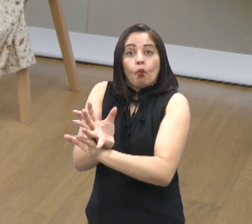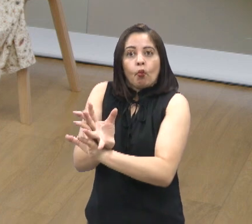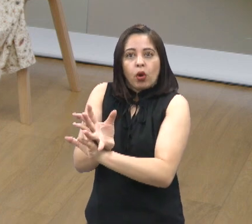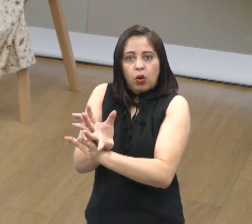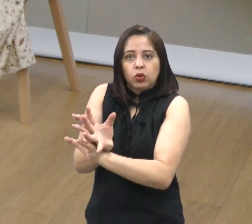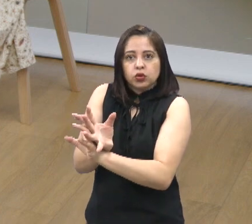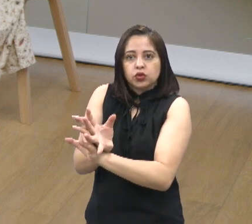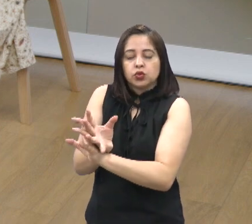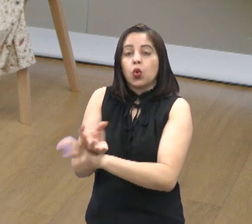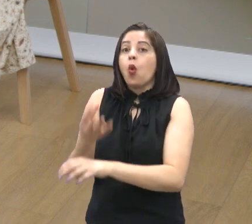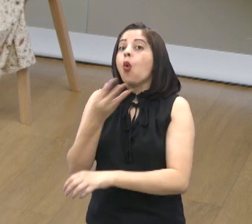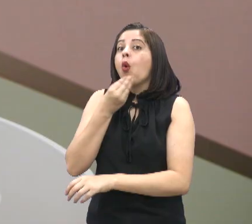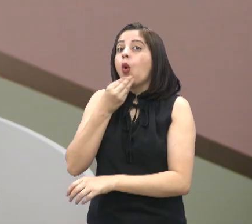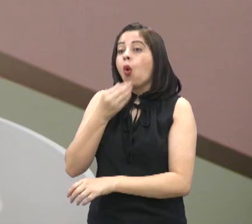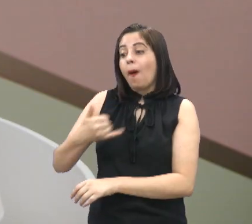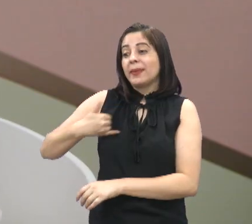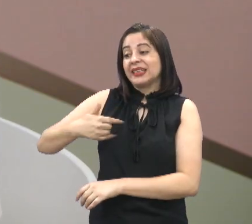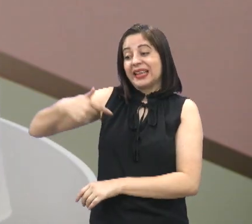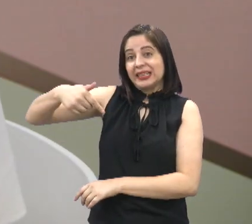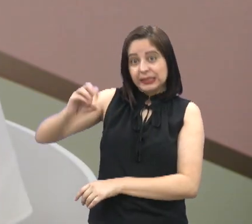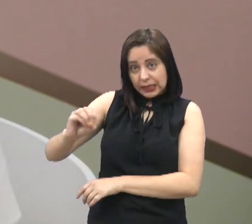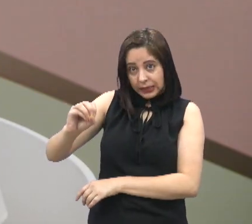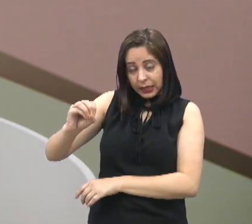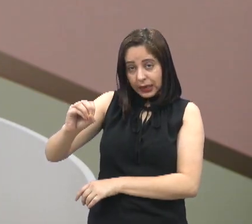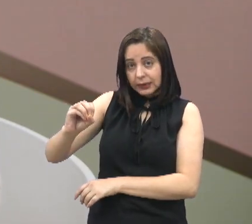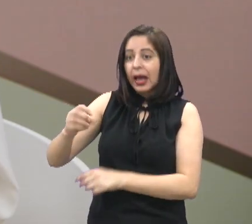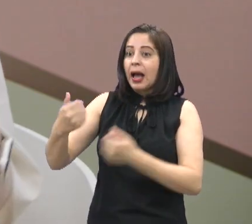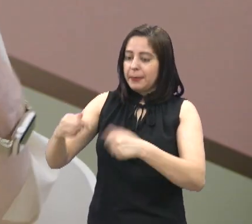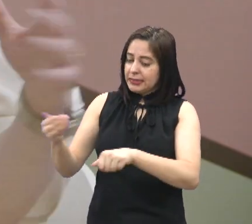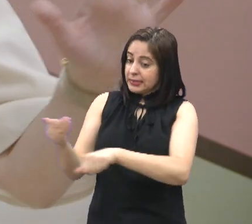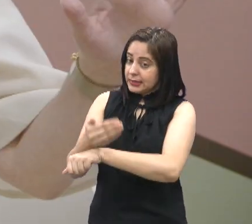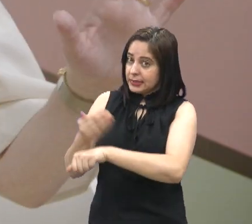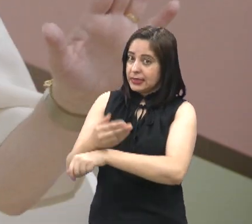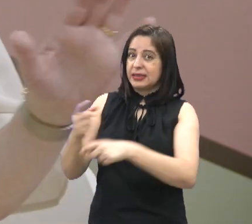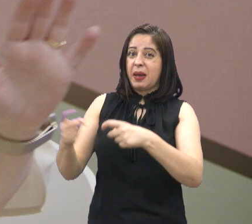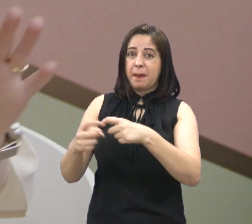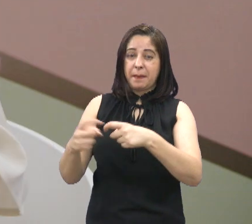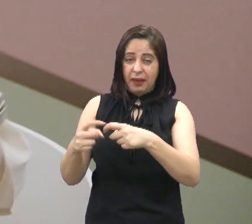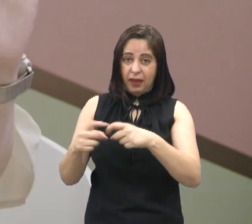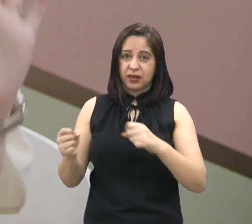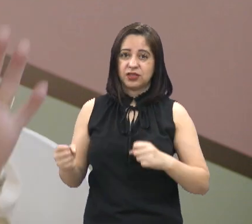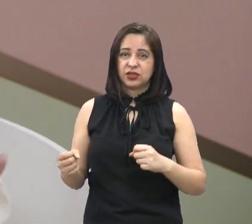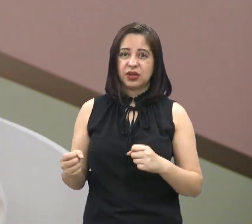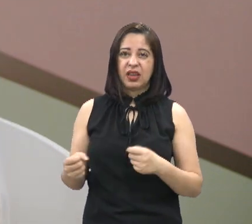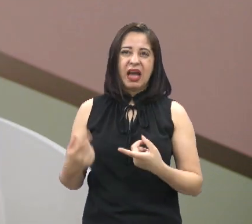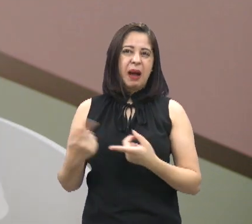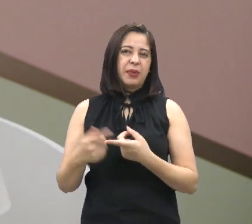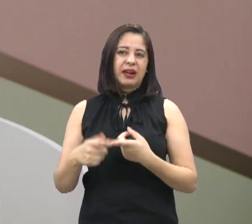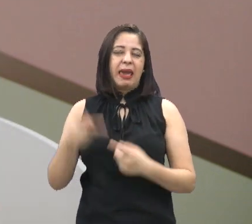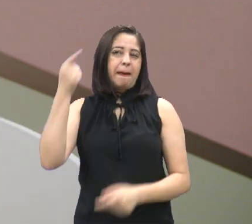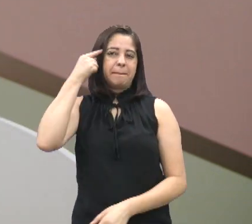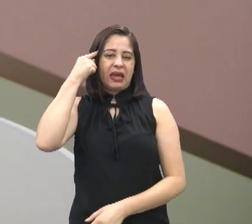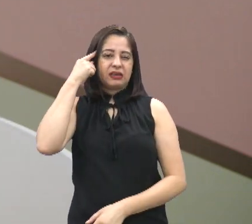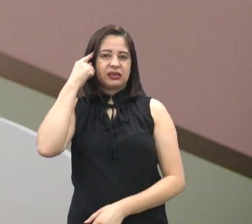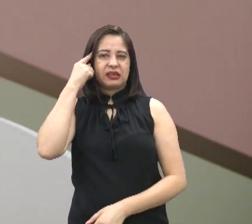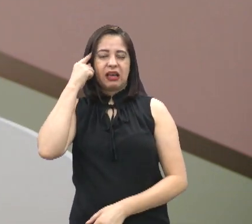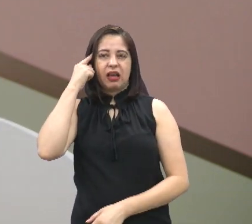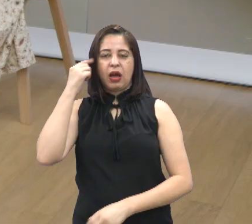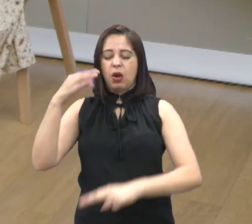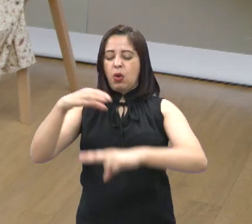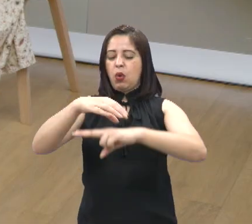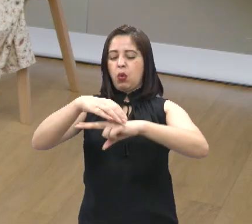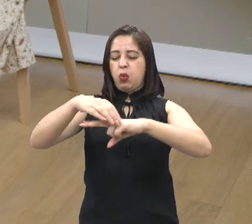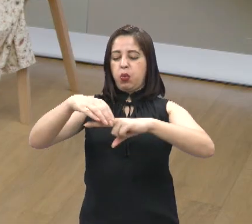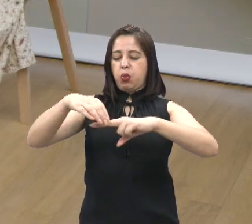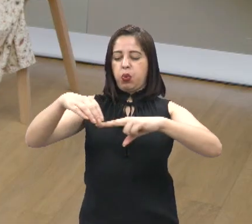70 anos, e é bom os homens não esquecerem disso, porque normalmente fala, densitometria óssea é só a mulher que faz. Não é verdade. Então,